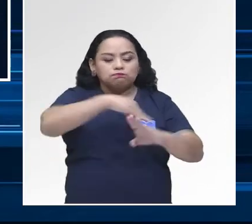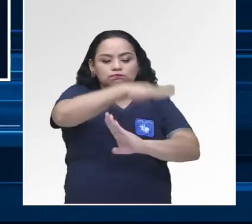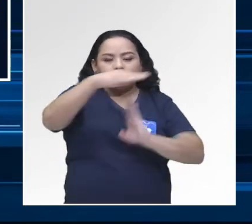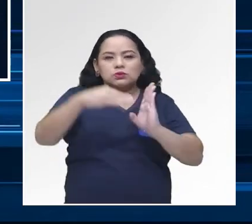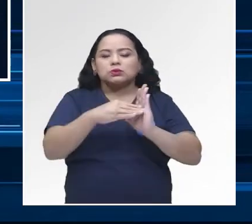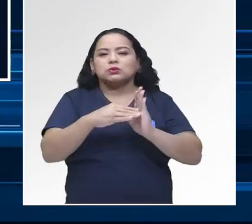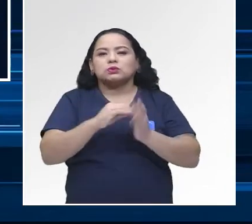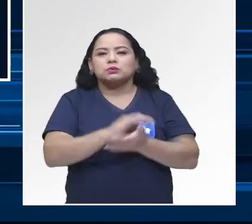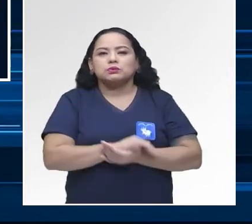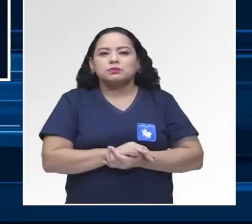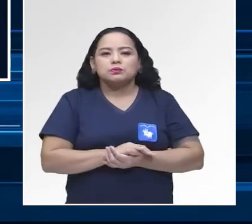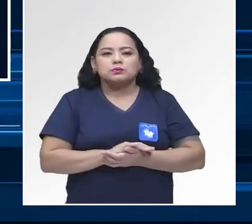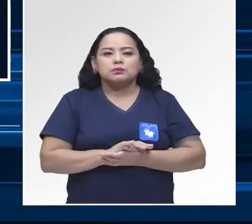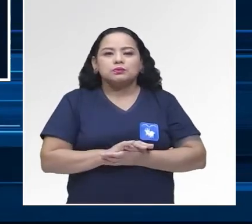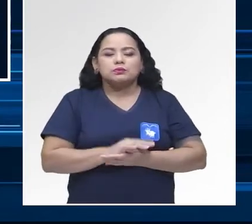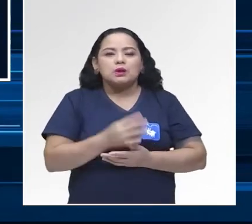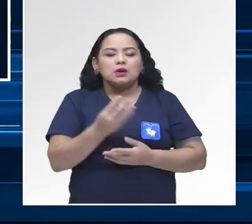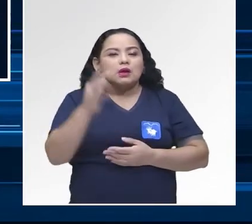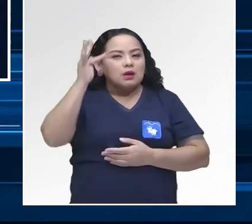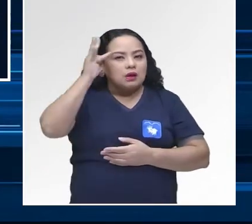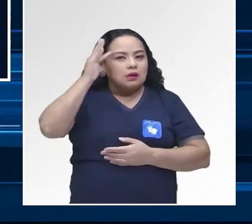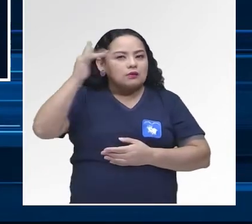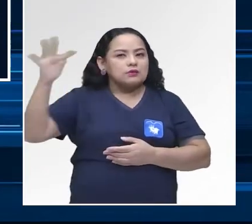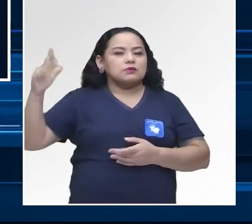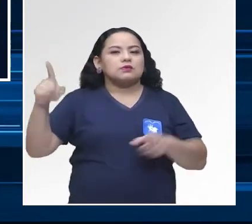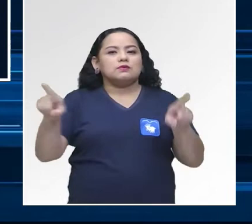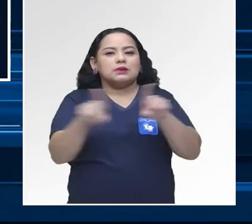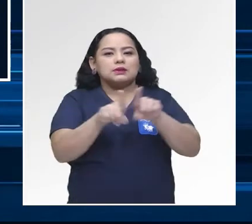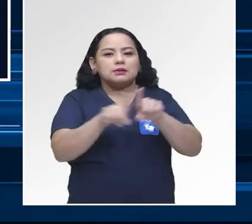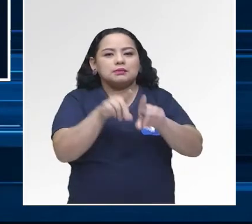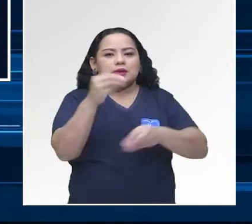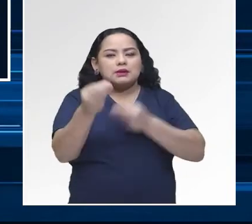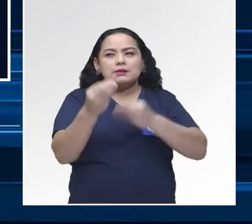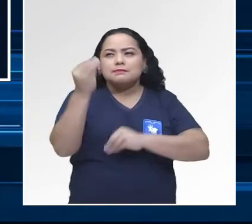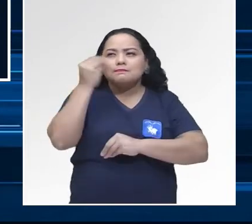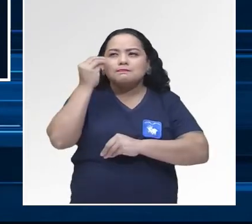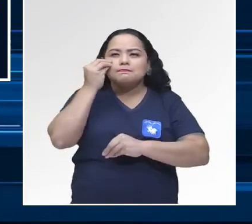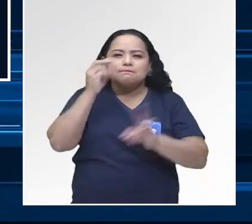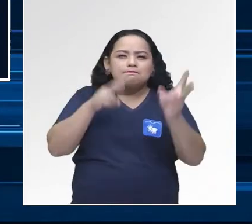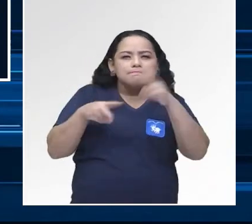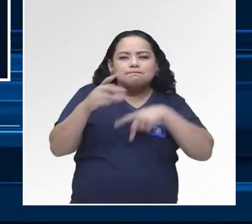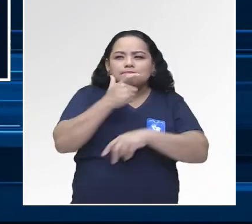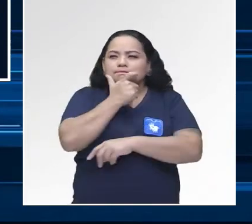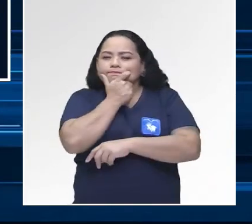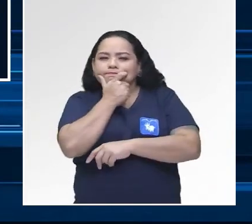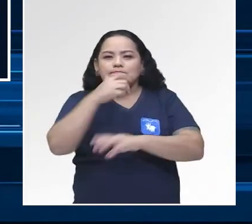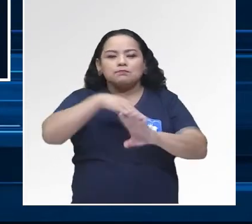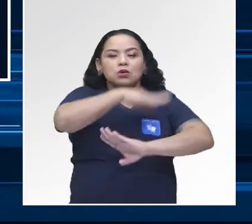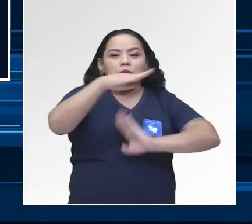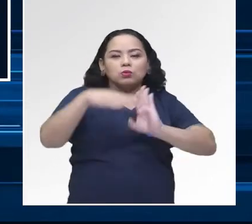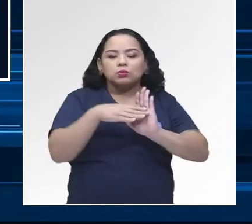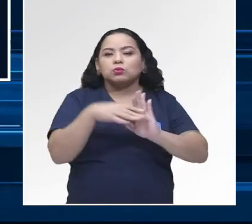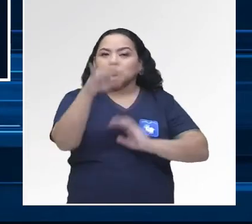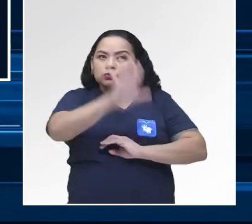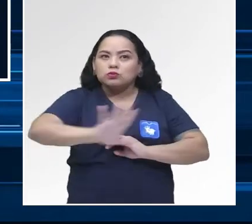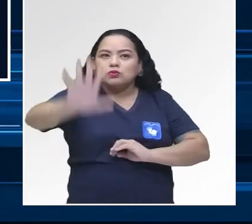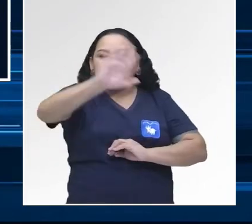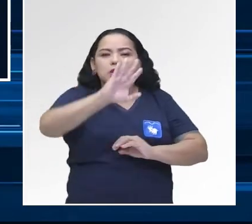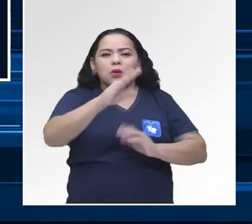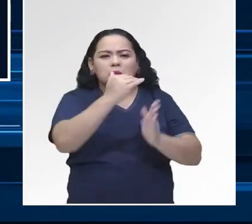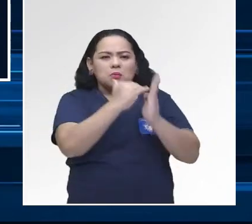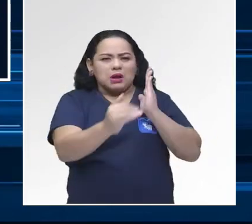uma parte. Então, a filosofia também, ela vai analisar o todo. O todo, não só uma